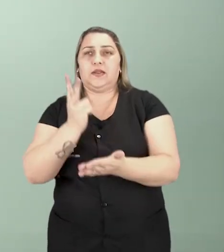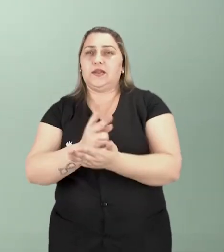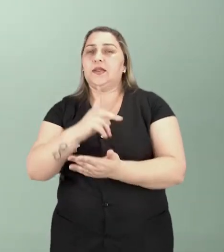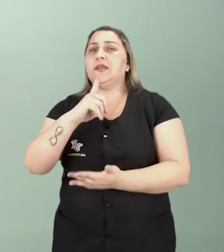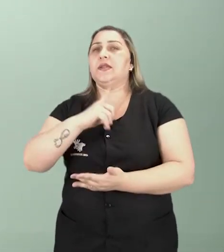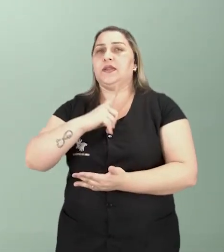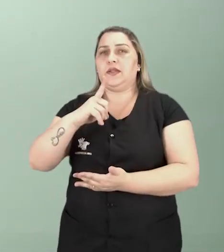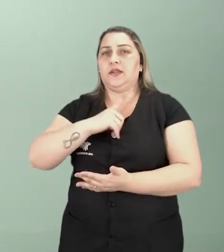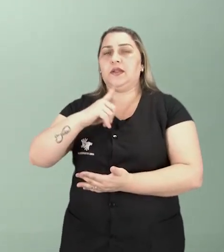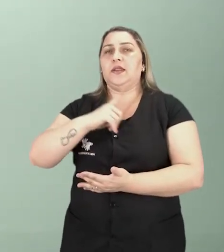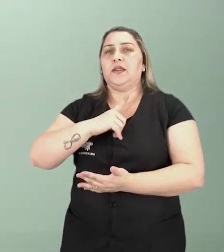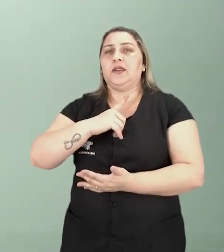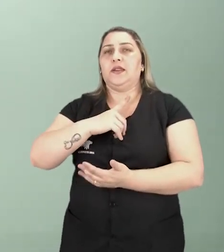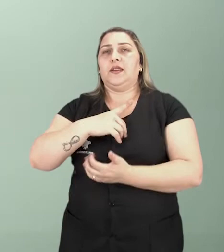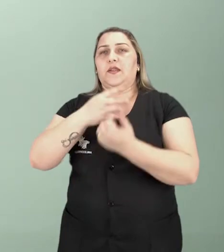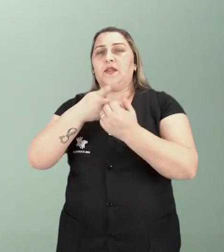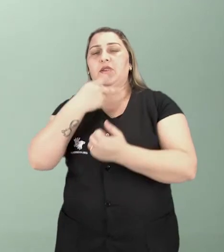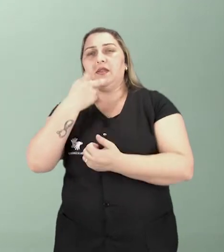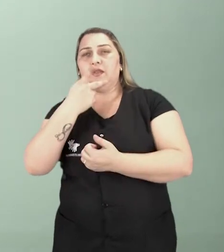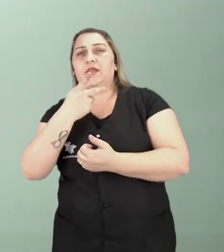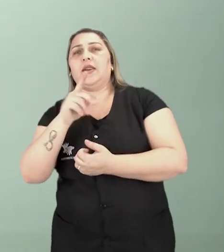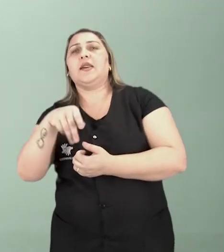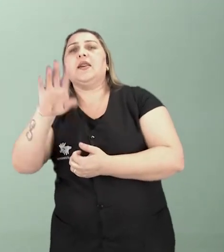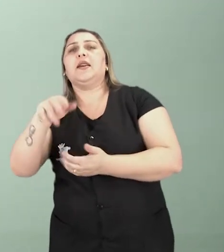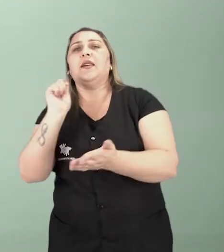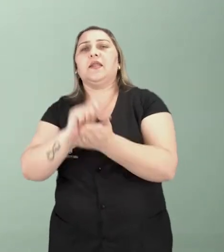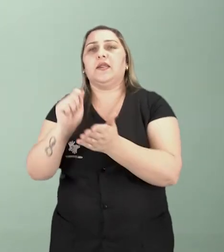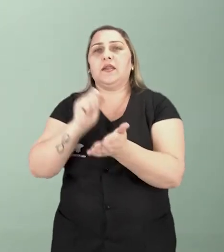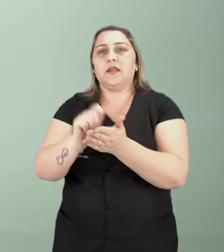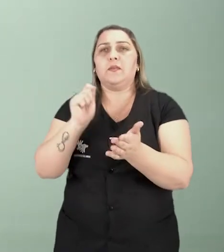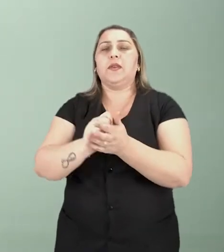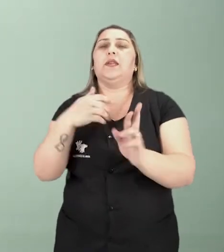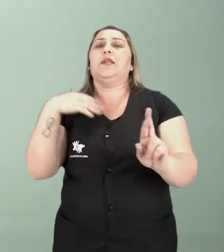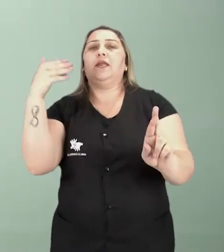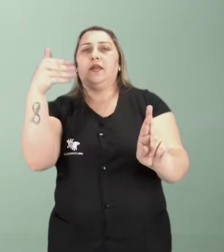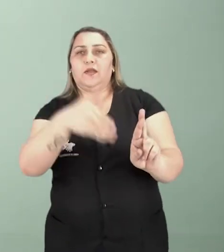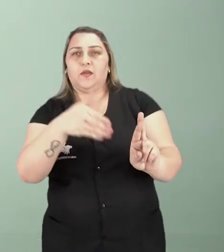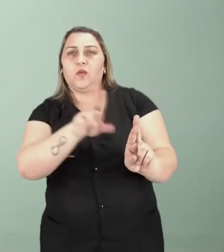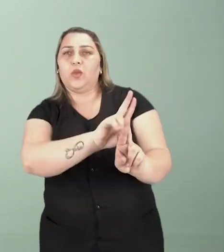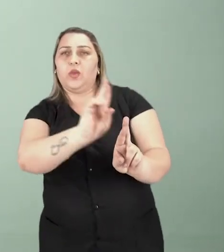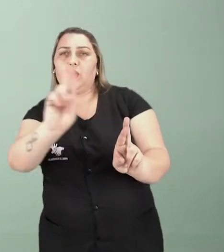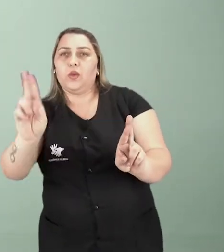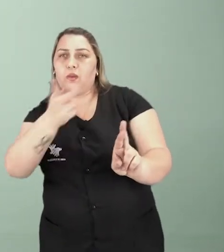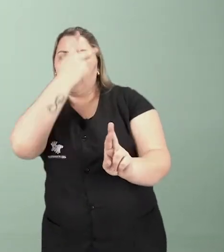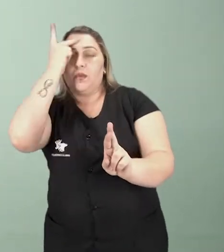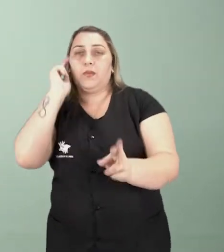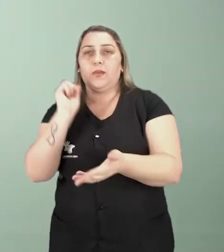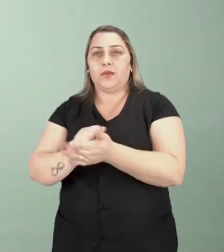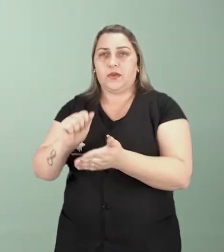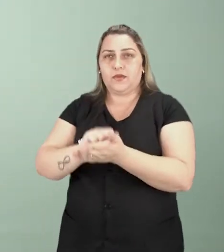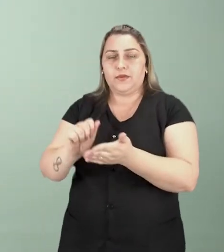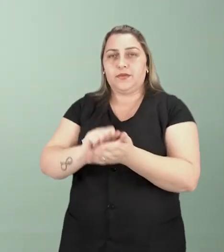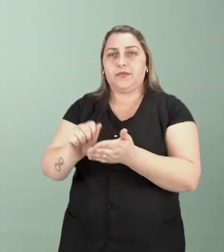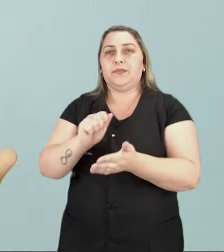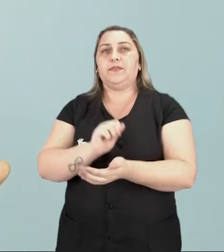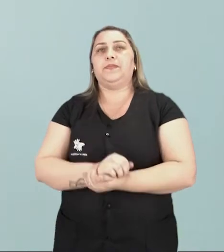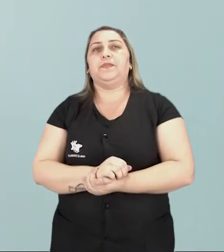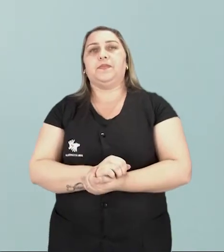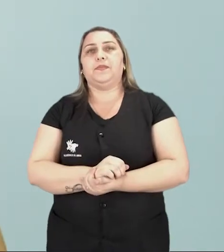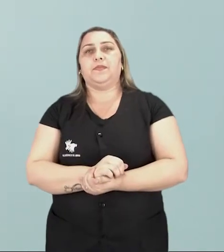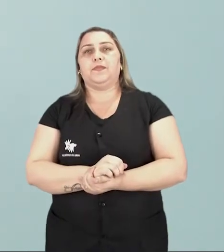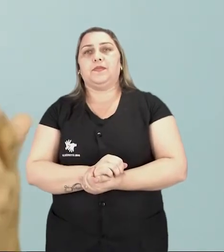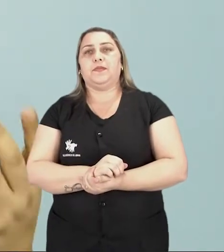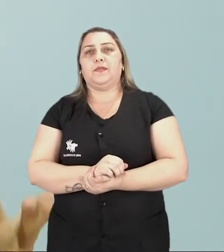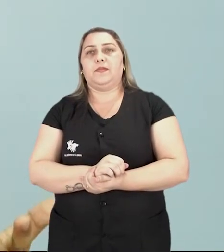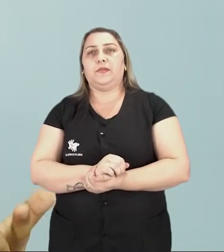algumas citações, tá? Essas citações devem ser referenciadas com o nome de quem fez essas citações, tá?